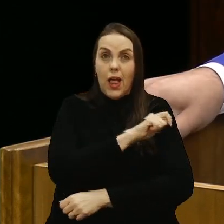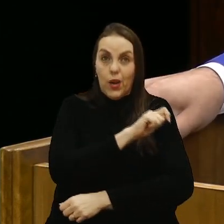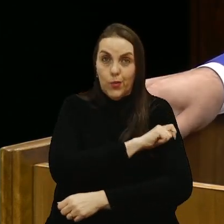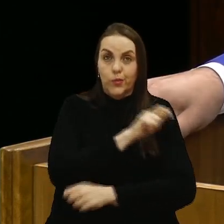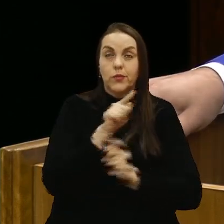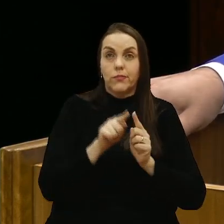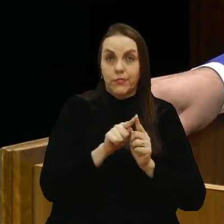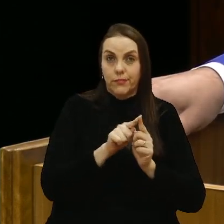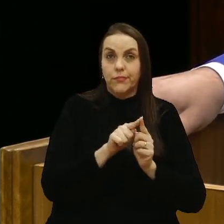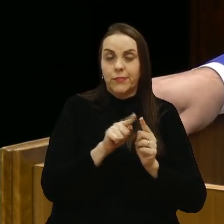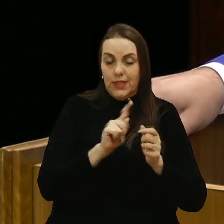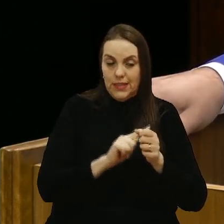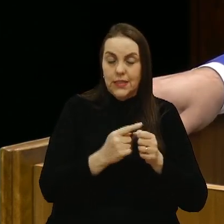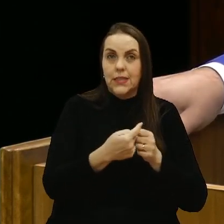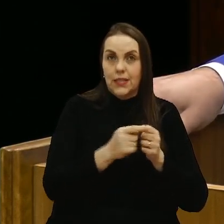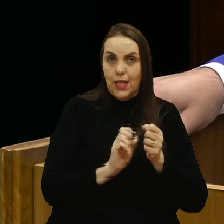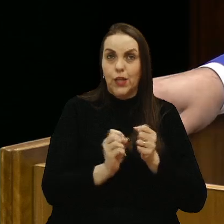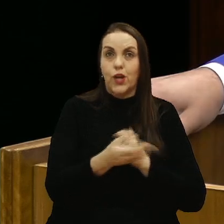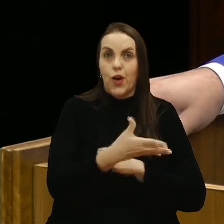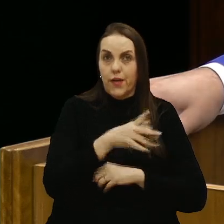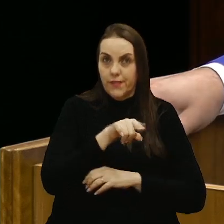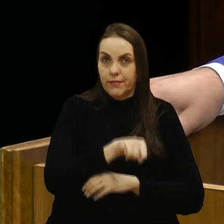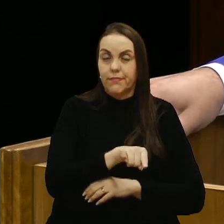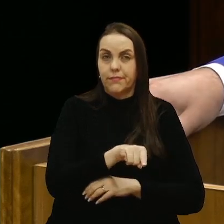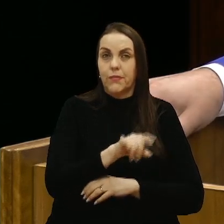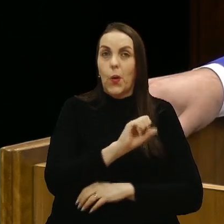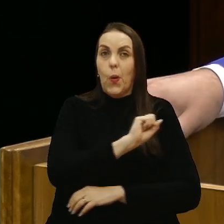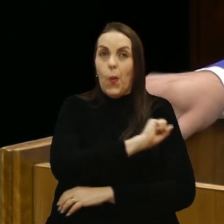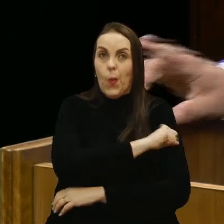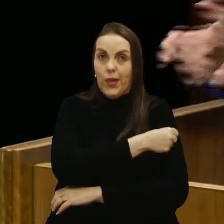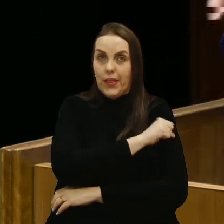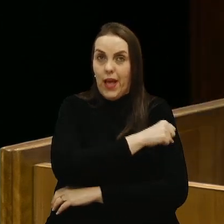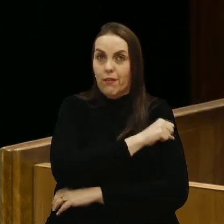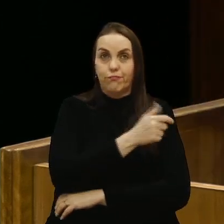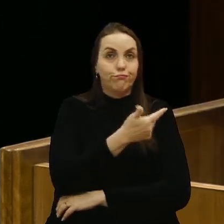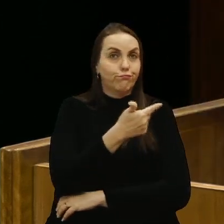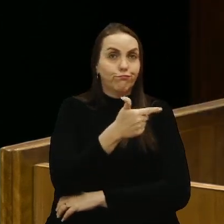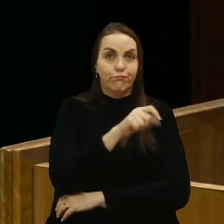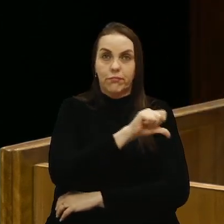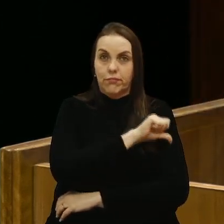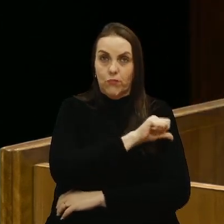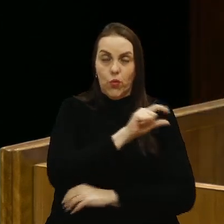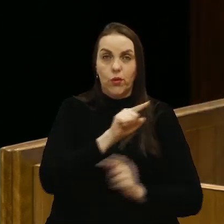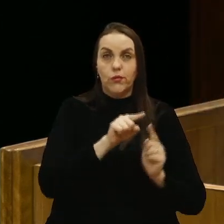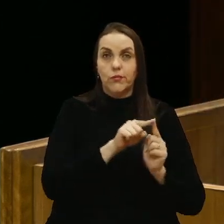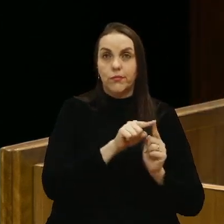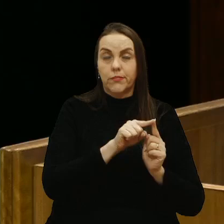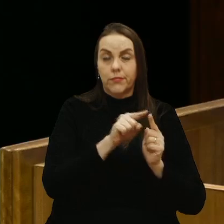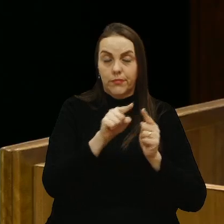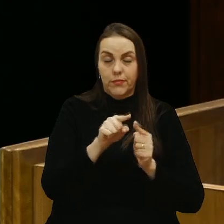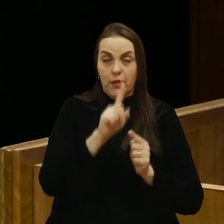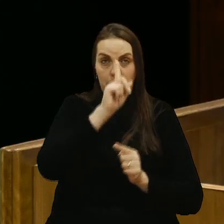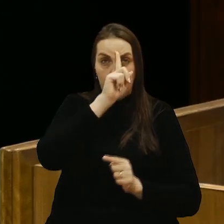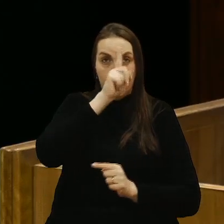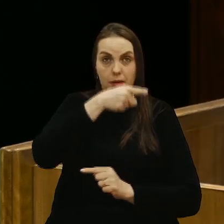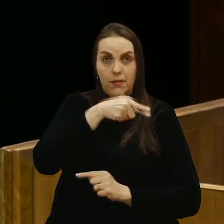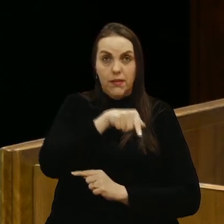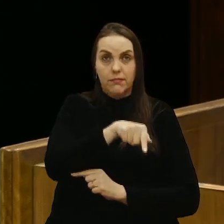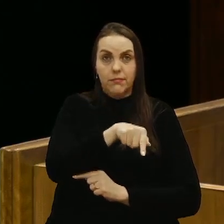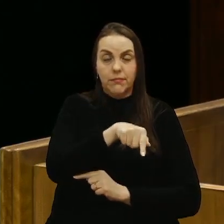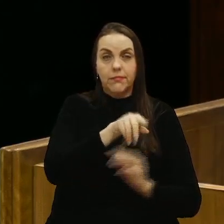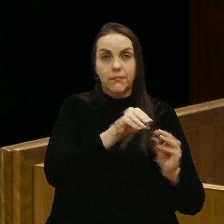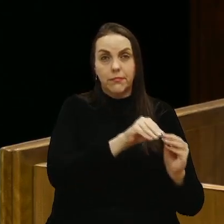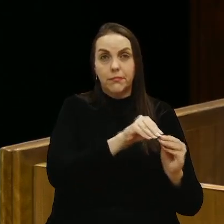Cidade Nova, está no 8º ano, não vai ter 9º ano lá, e ele vai ser imposto